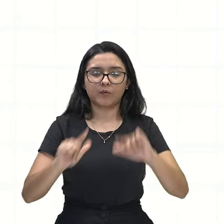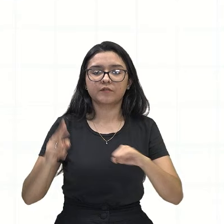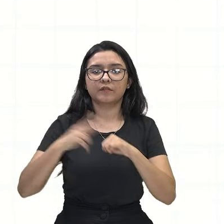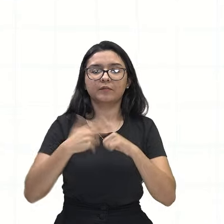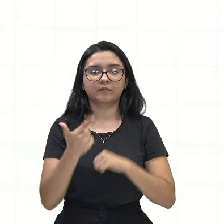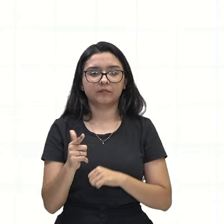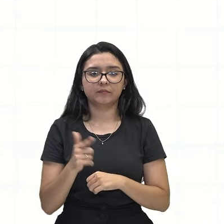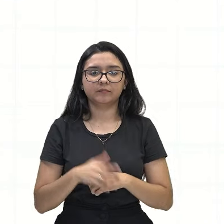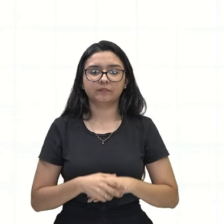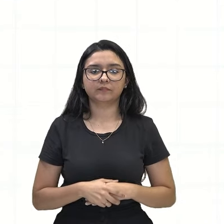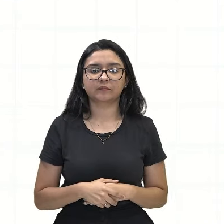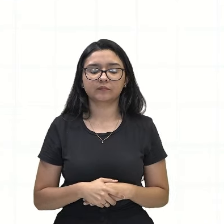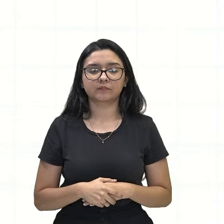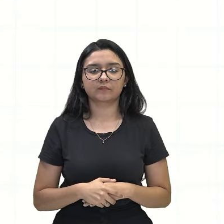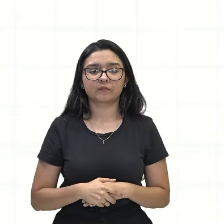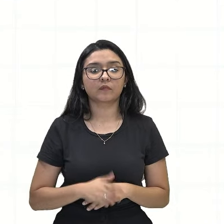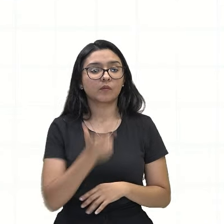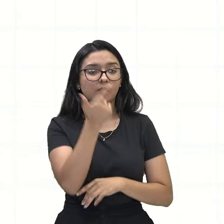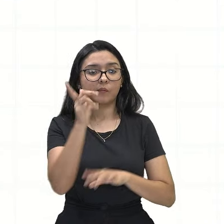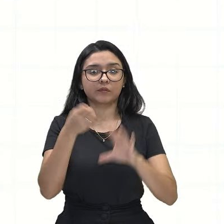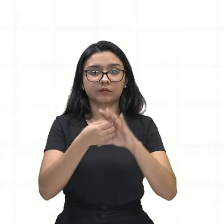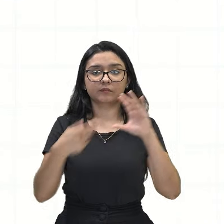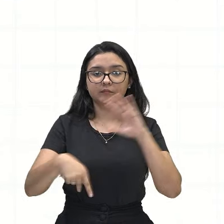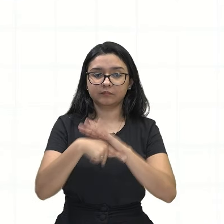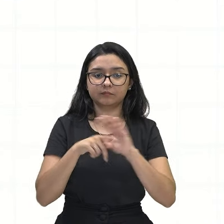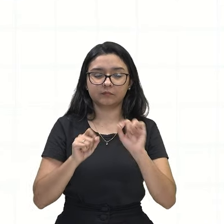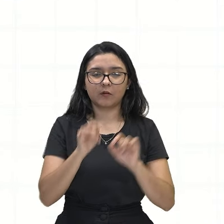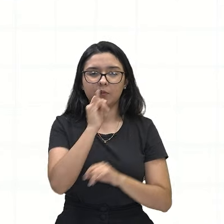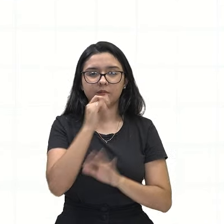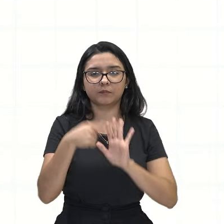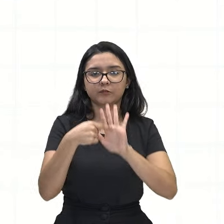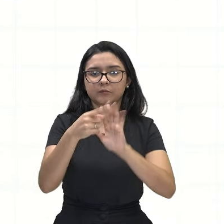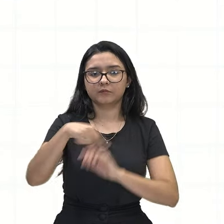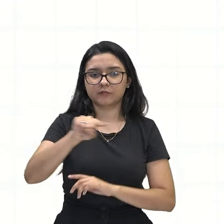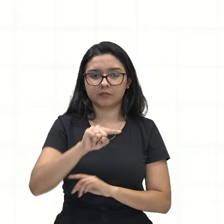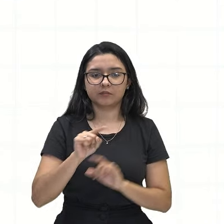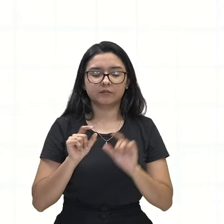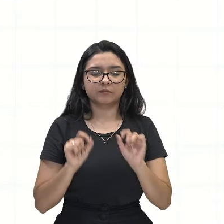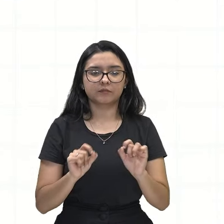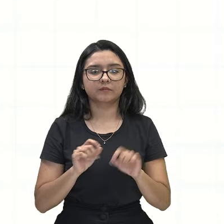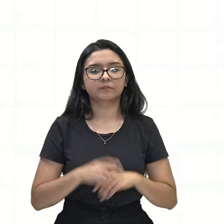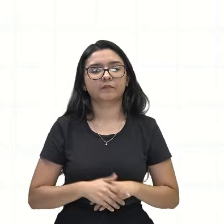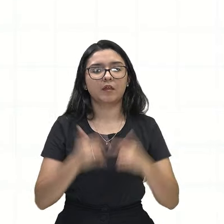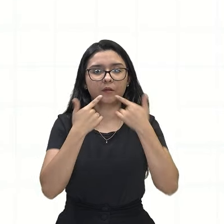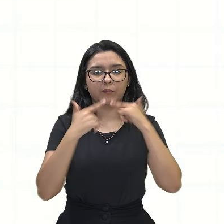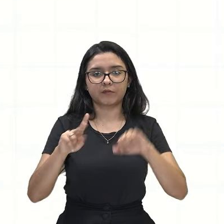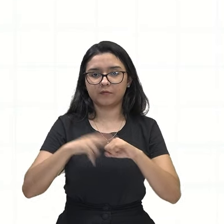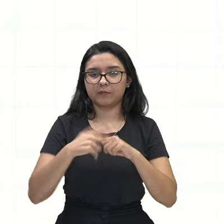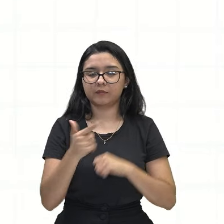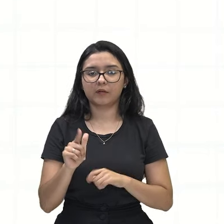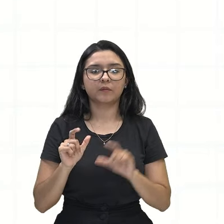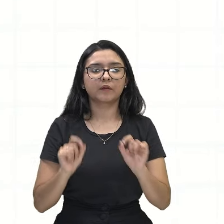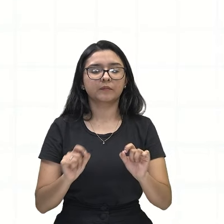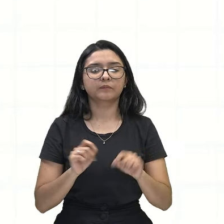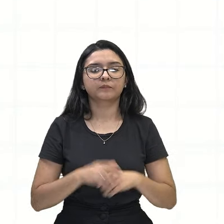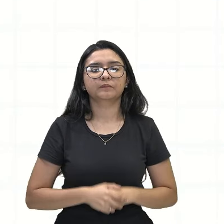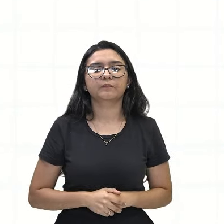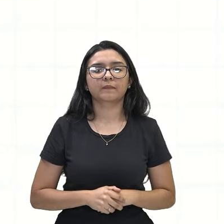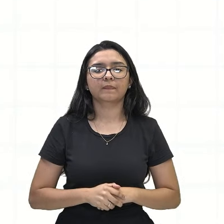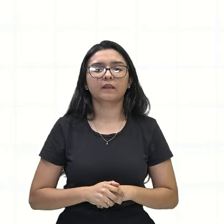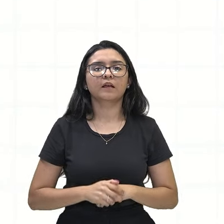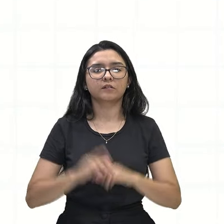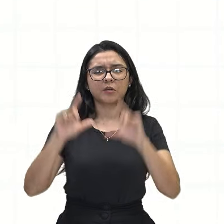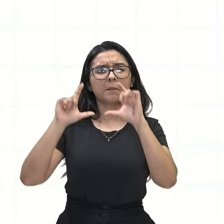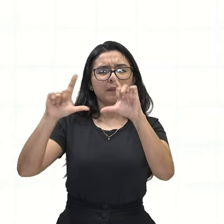não verbais. Outra característica, outro exemplo que nós podemos trazer das linguagens não verbais são as placas de